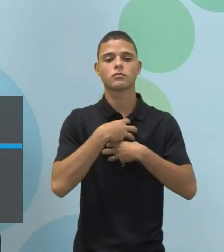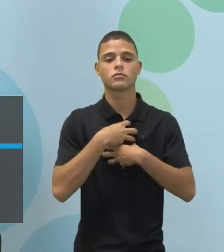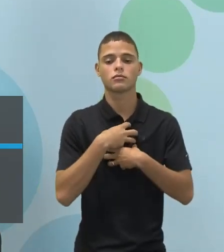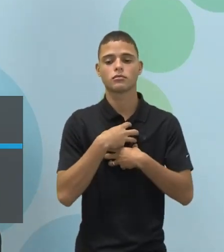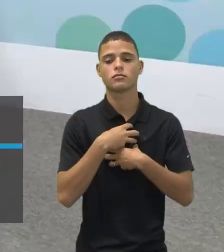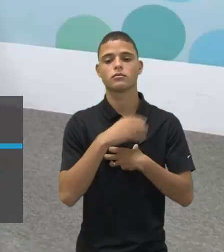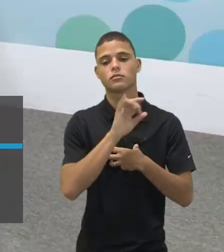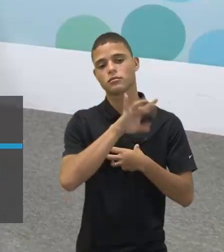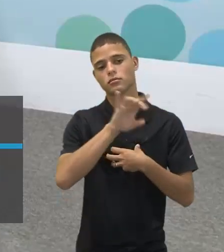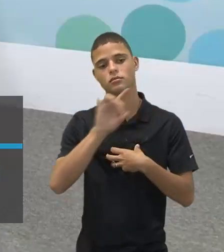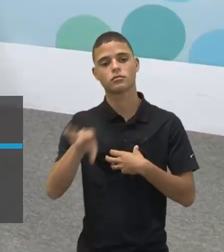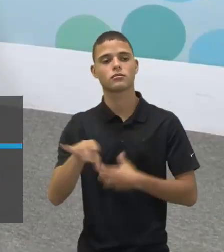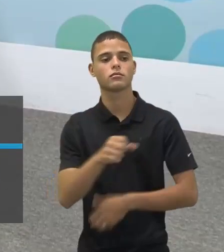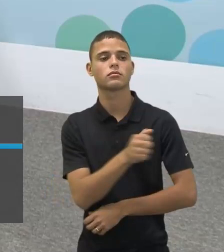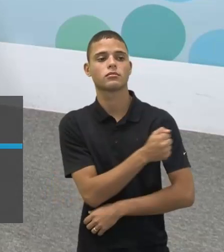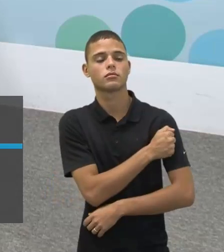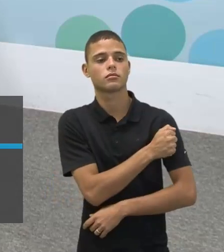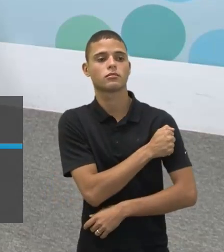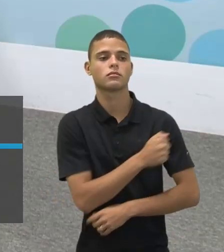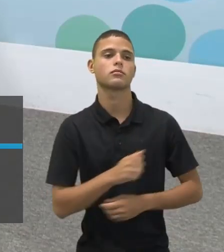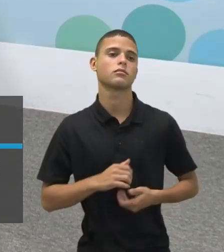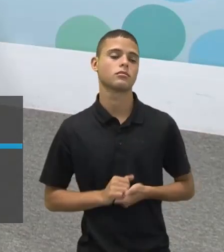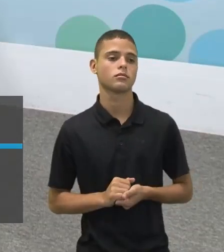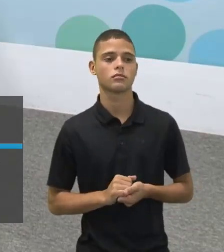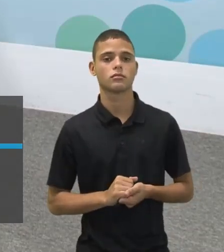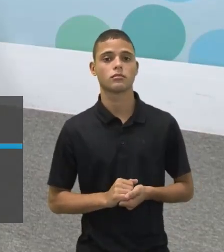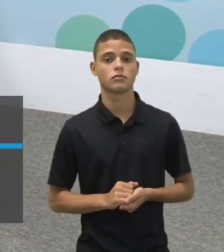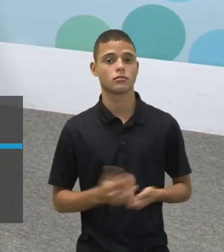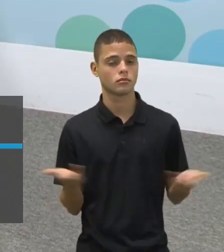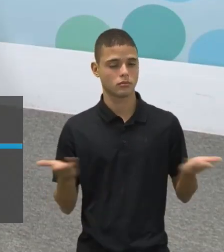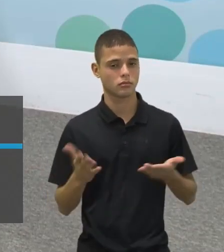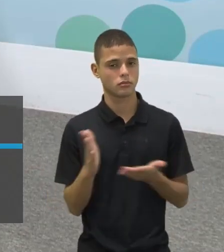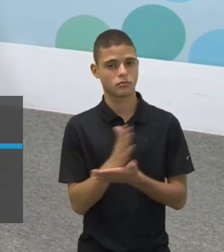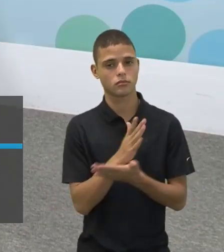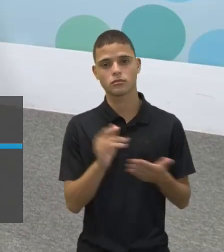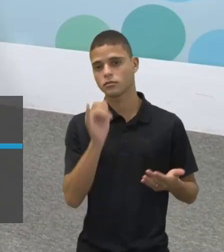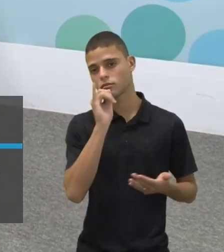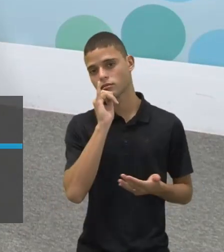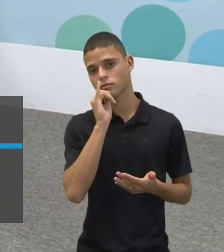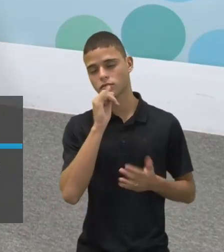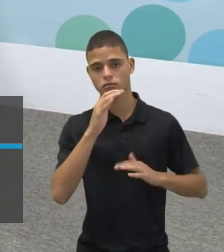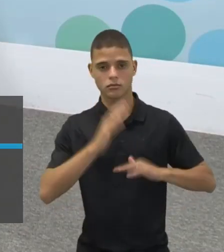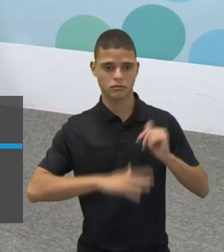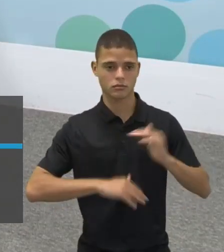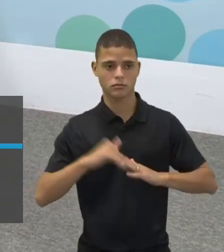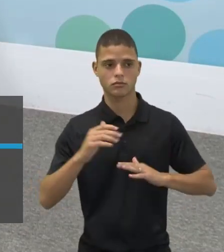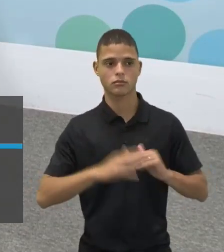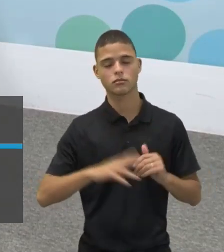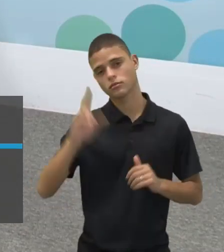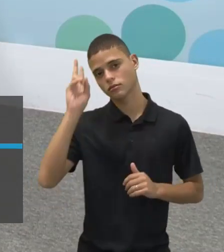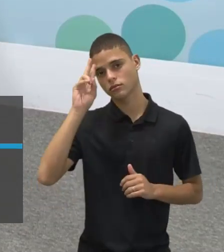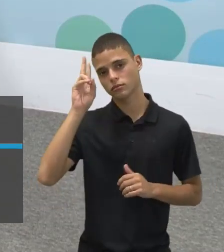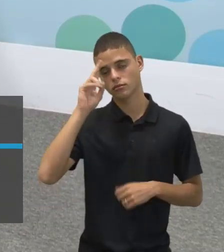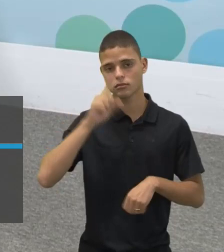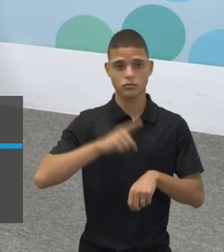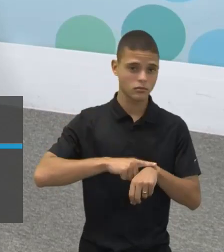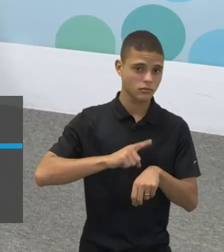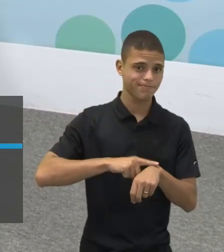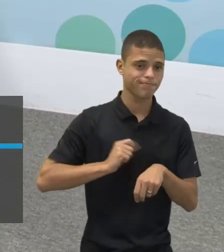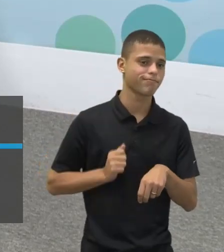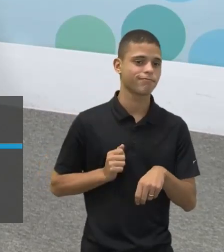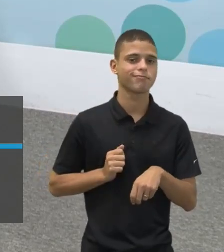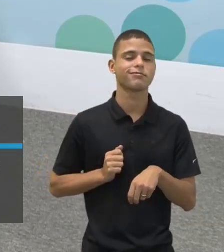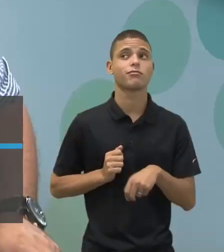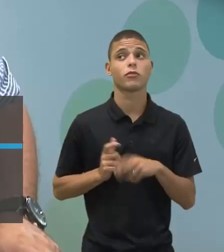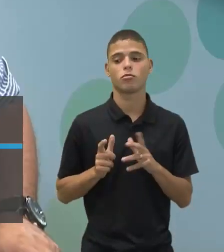estudante. E agora nós vamos para os nossos exemplos práticos que eu falei, né? Lembrando do tempo. A gente acabou fazendo uma pauta meio grande para